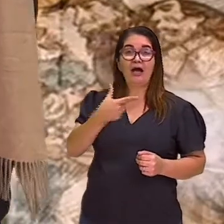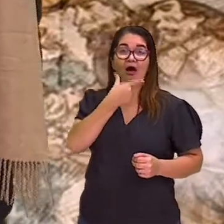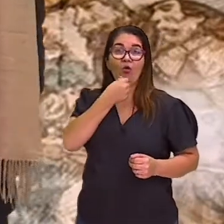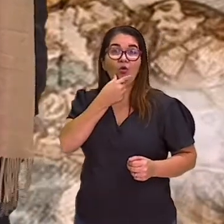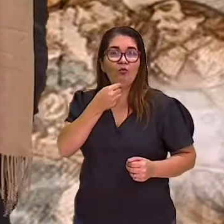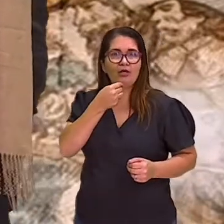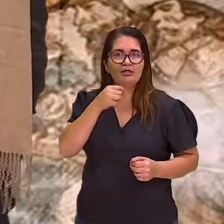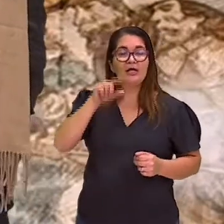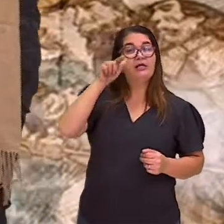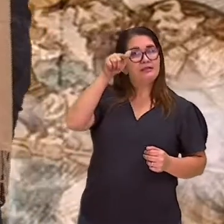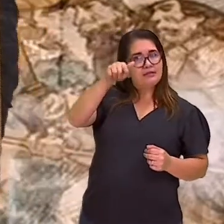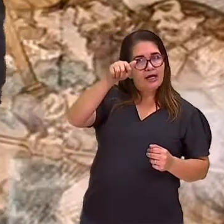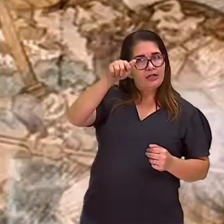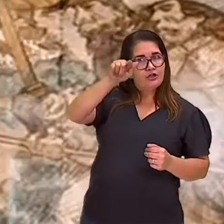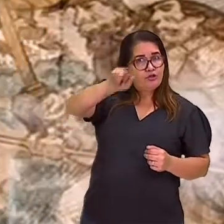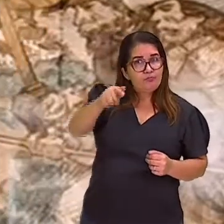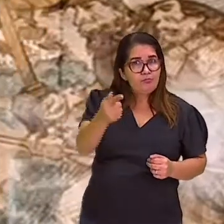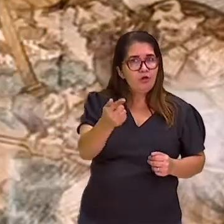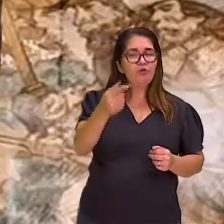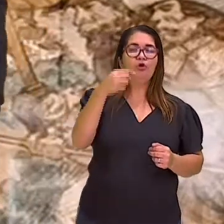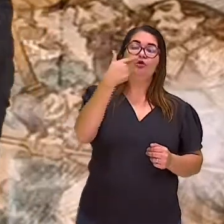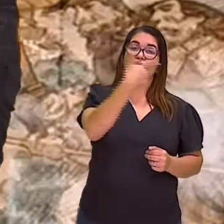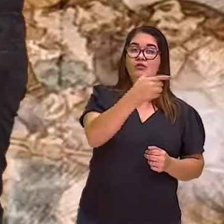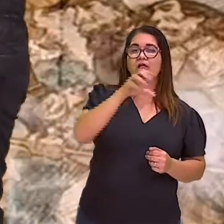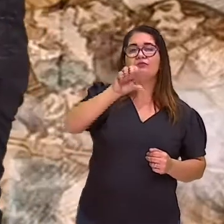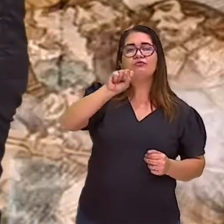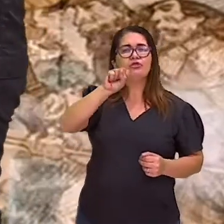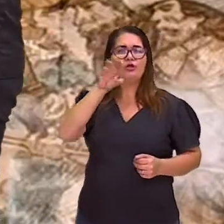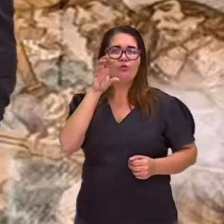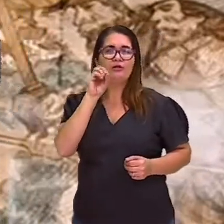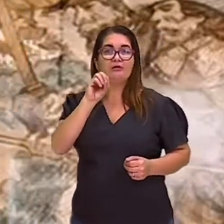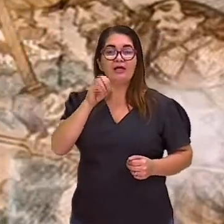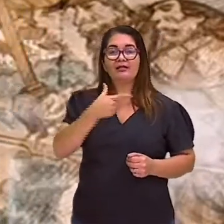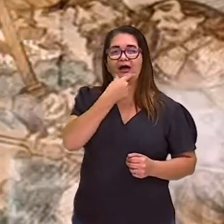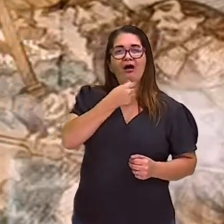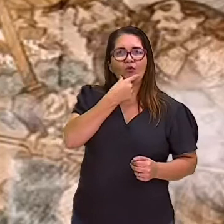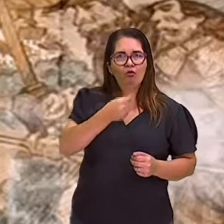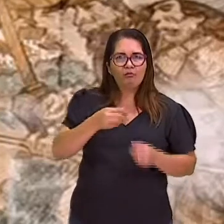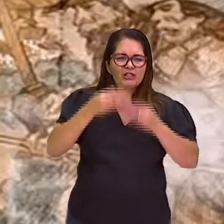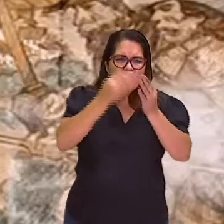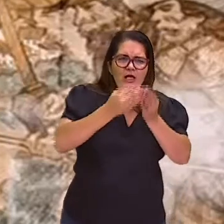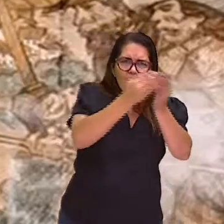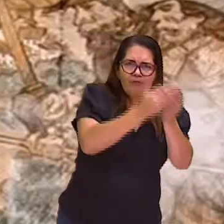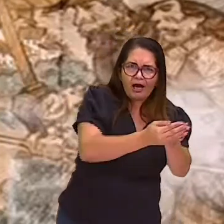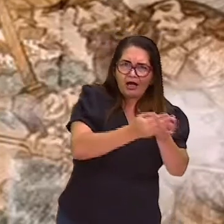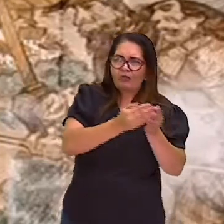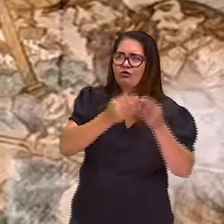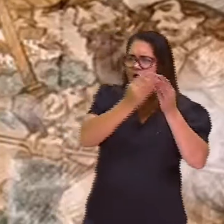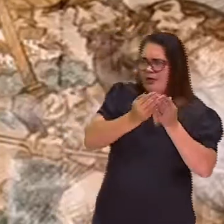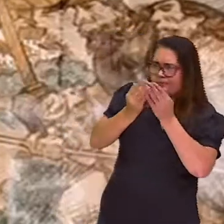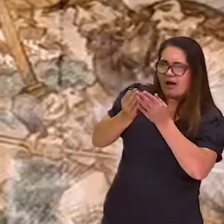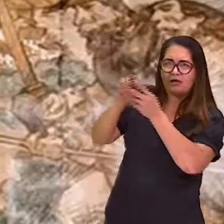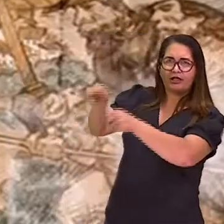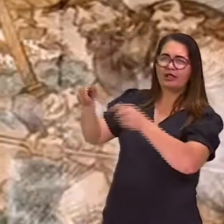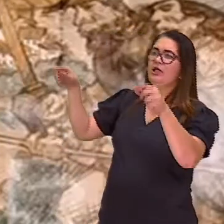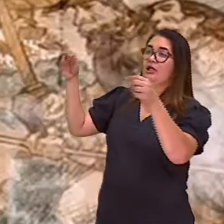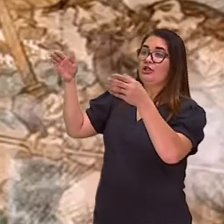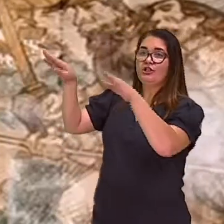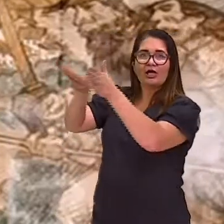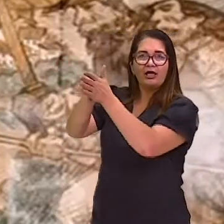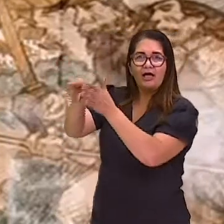conquistar Olinda em 14 de fevereiro de 1630, que é o mapa que nós estamos